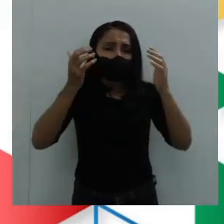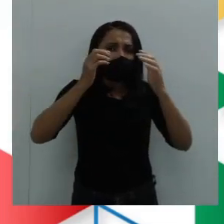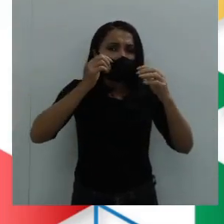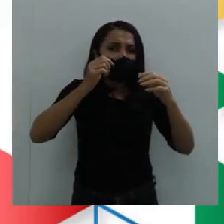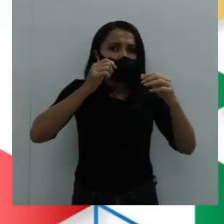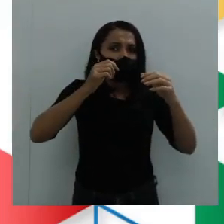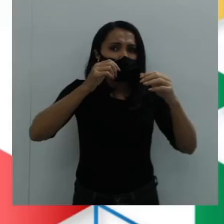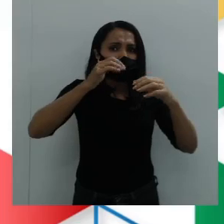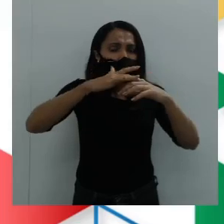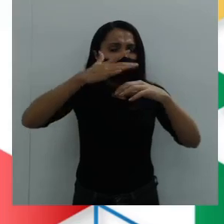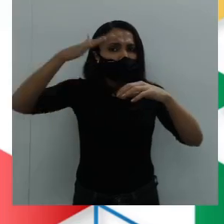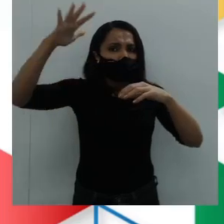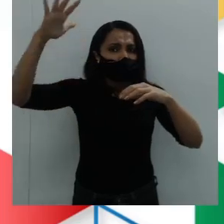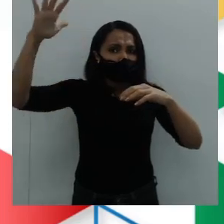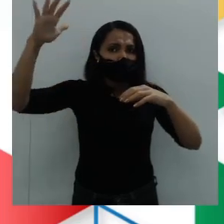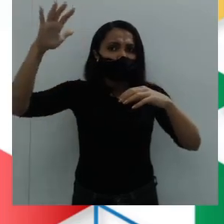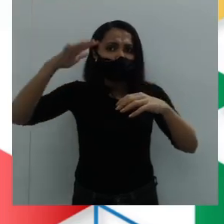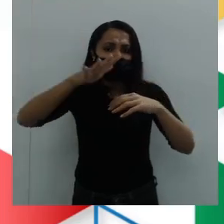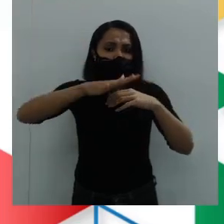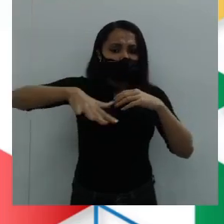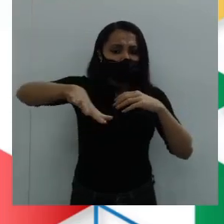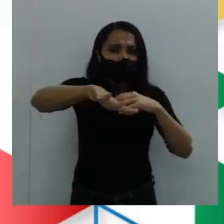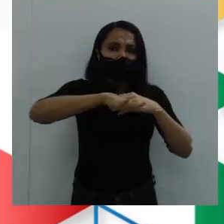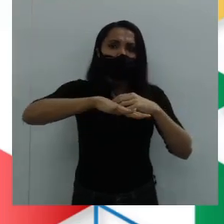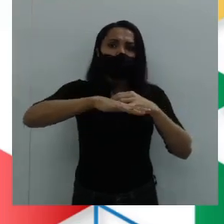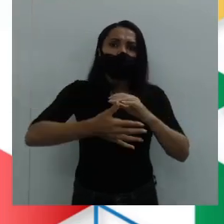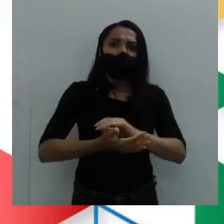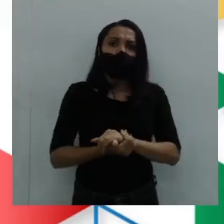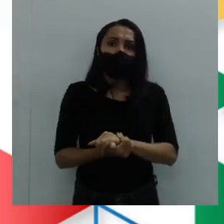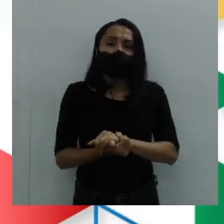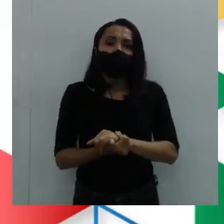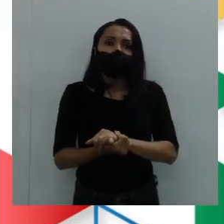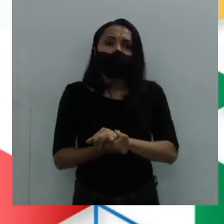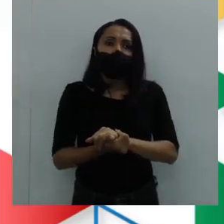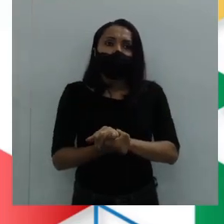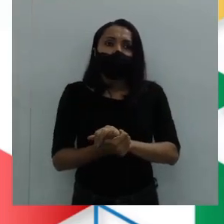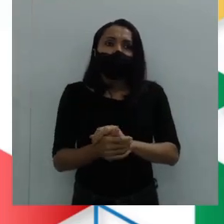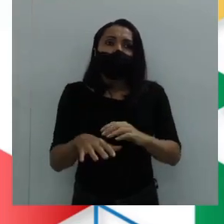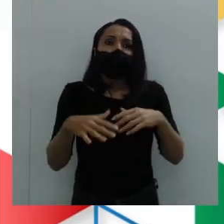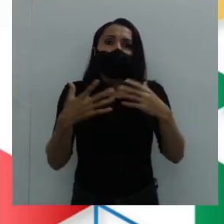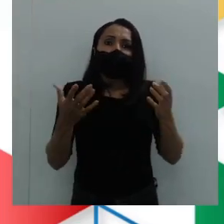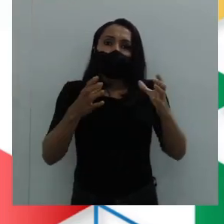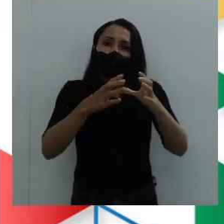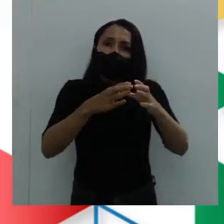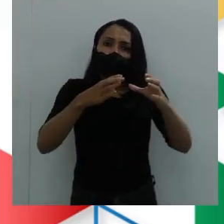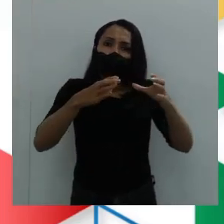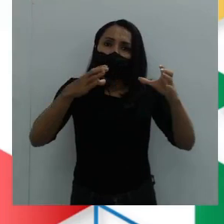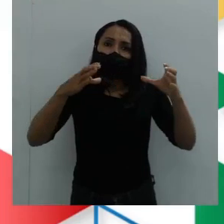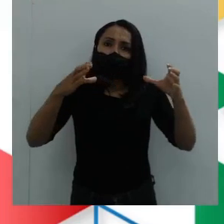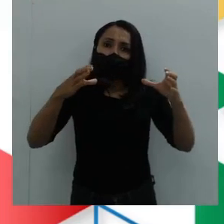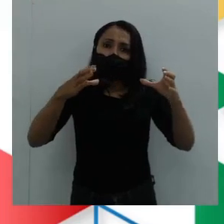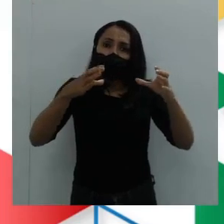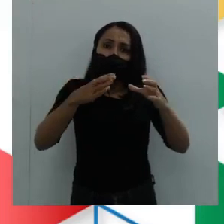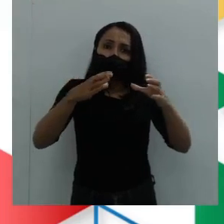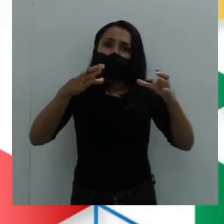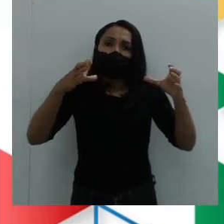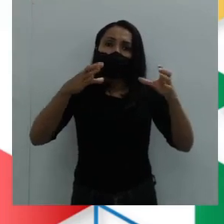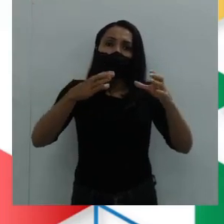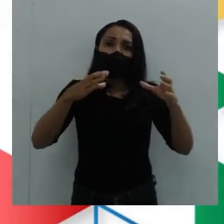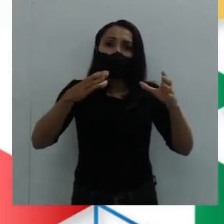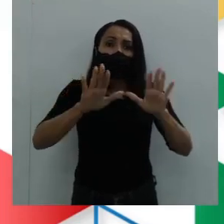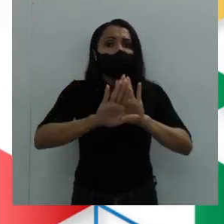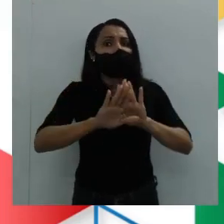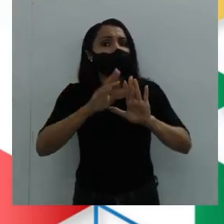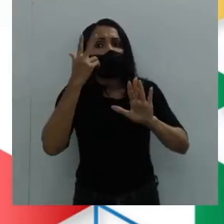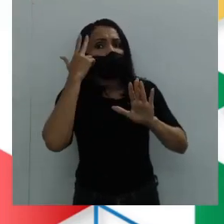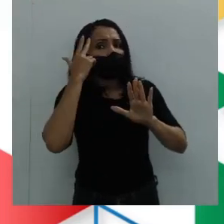refletida novamente para a superfície. Então, dessa forma, o efeito estufa ele deixa de ser natural, né?